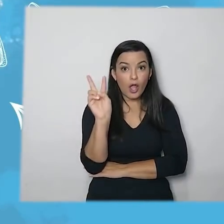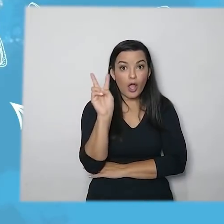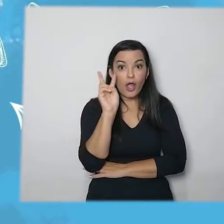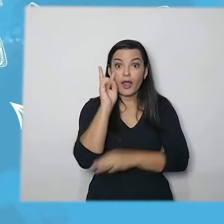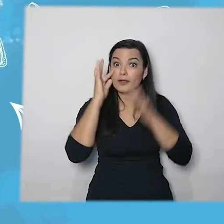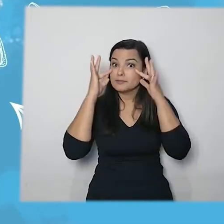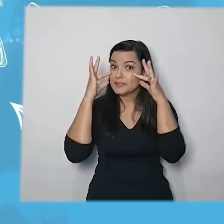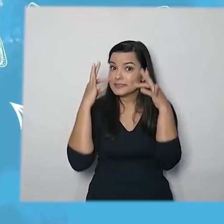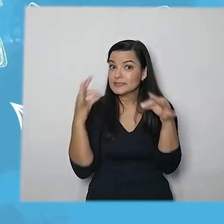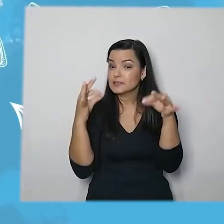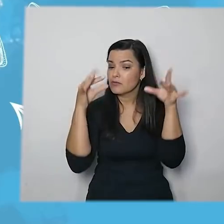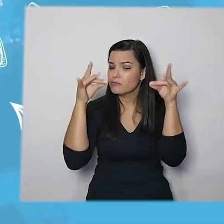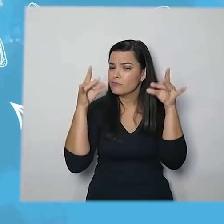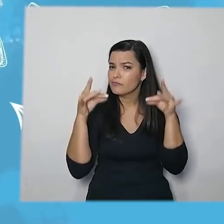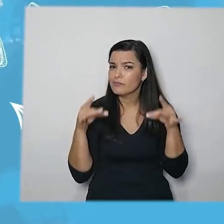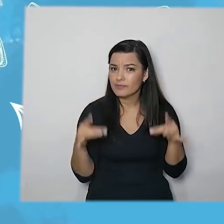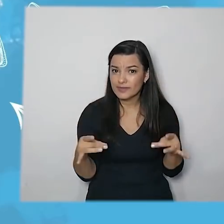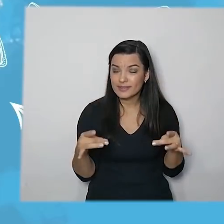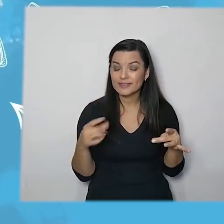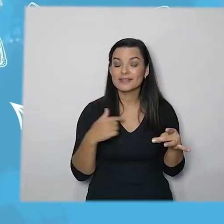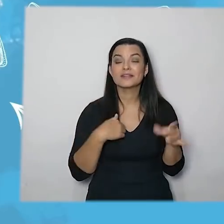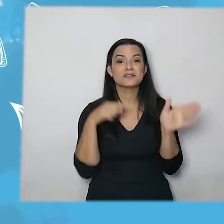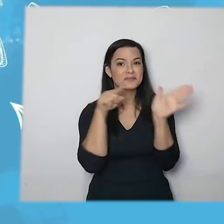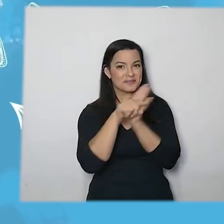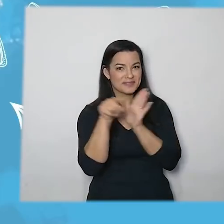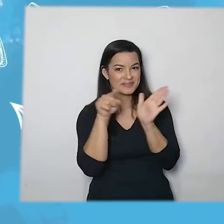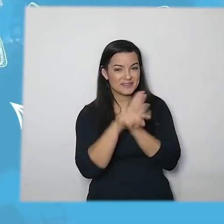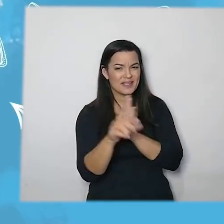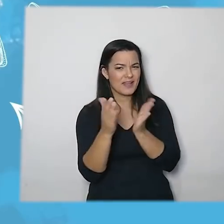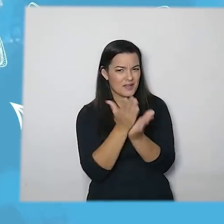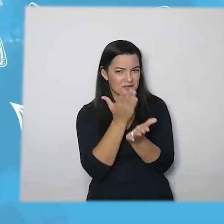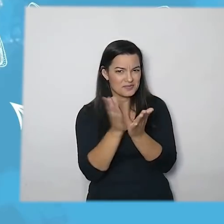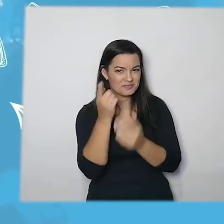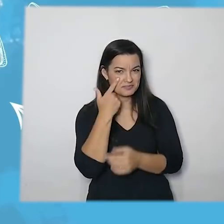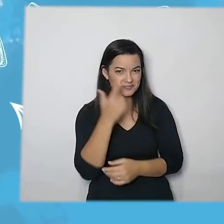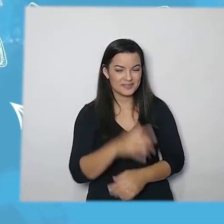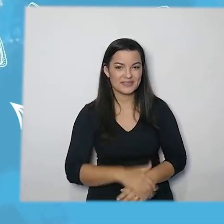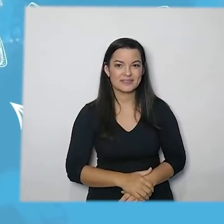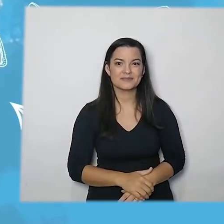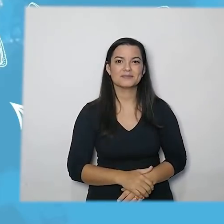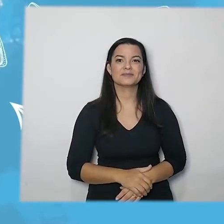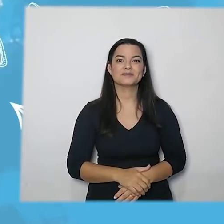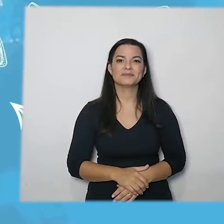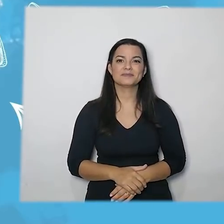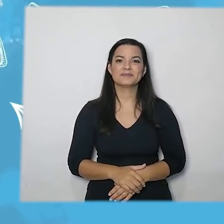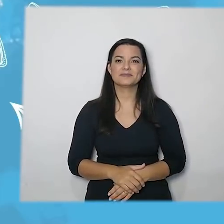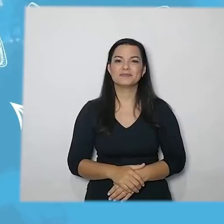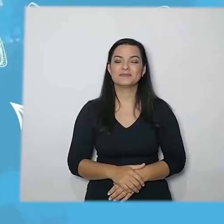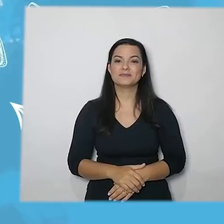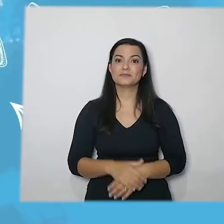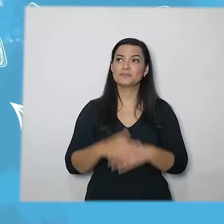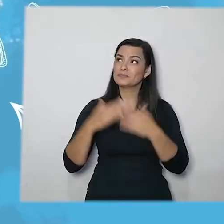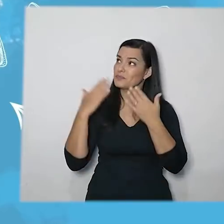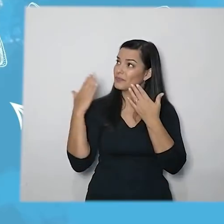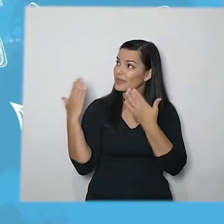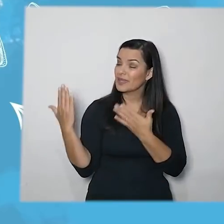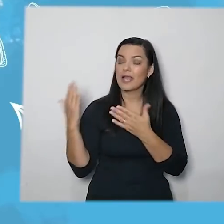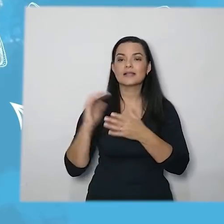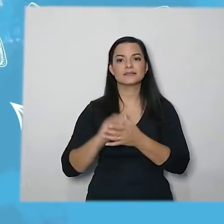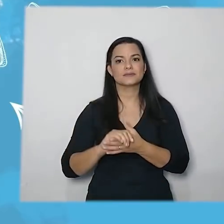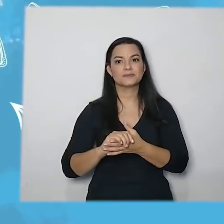com muita atenção, eu vou te fazer algumas perguntinhas. Olha só.